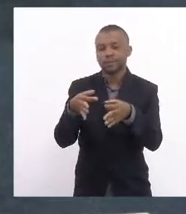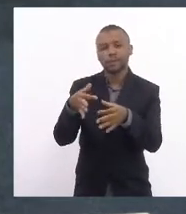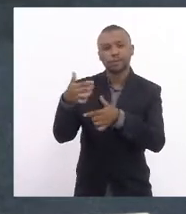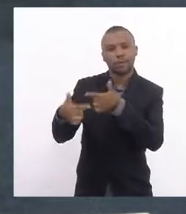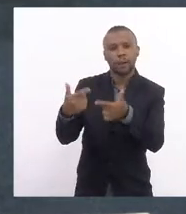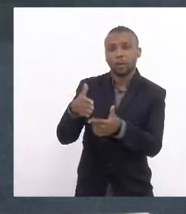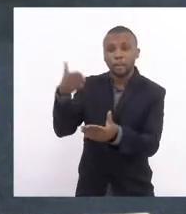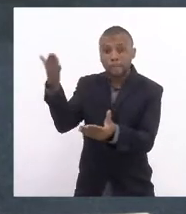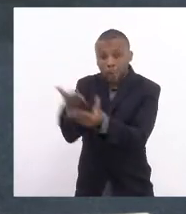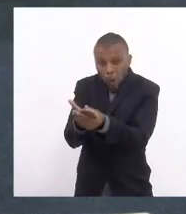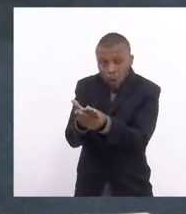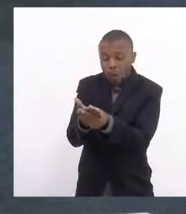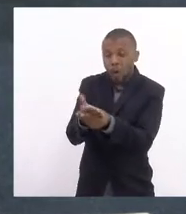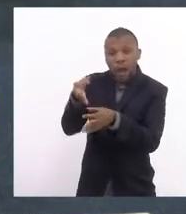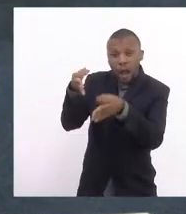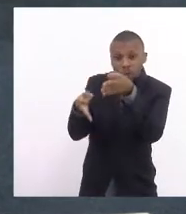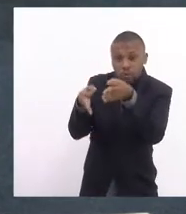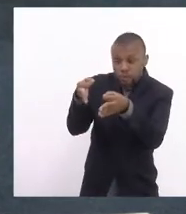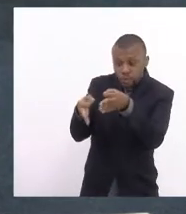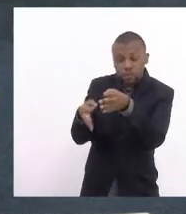determinou,